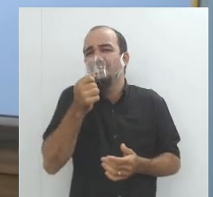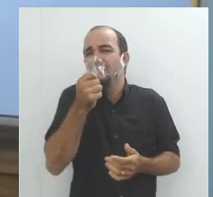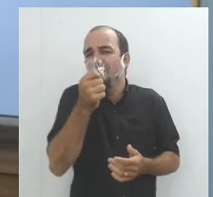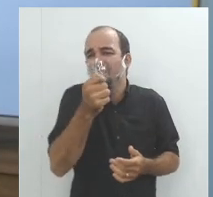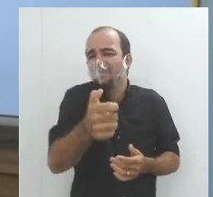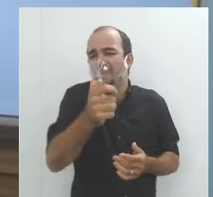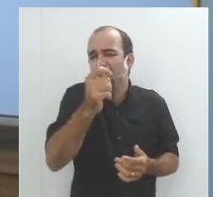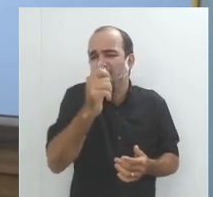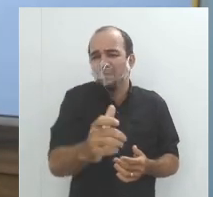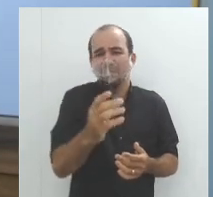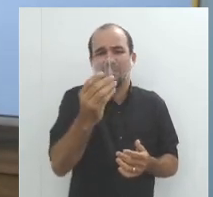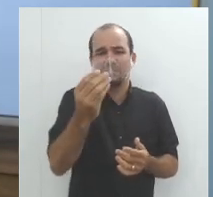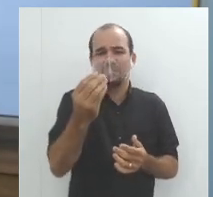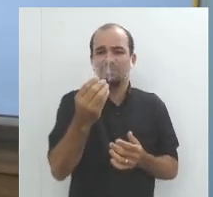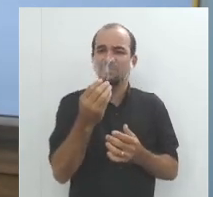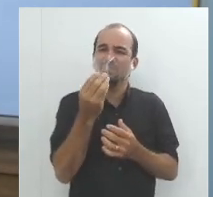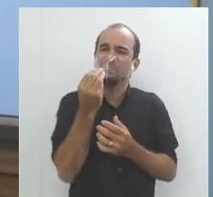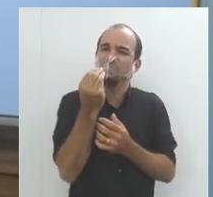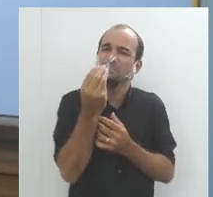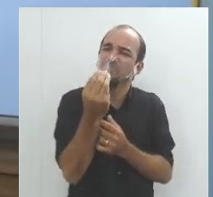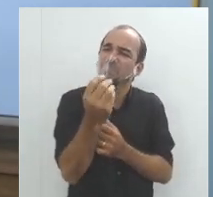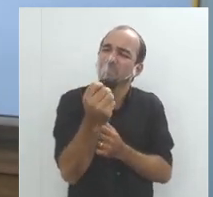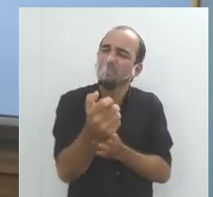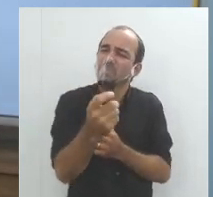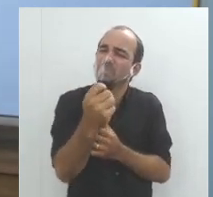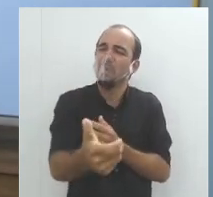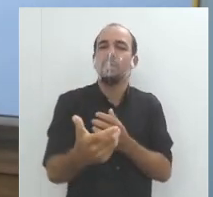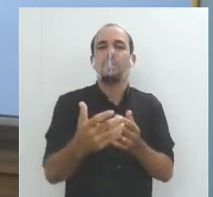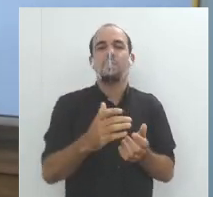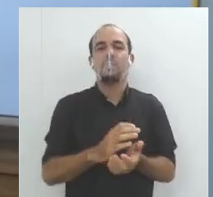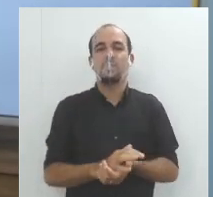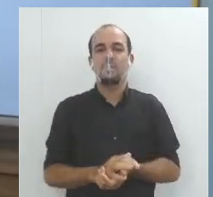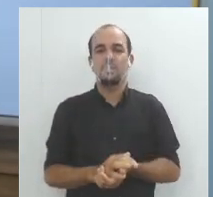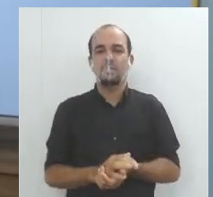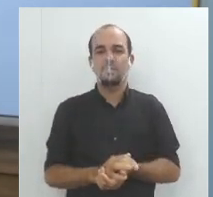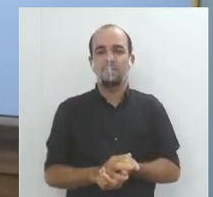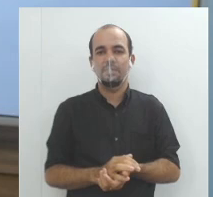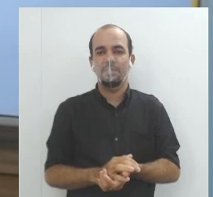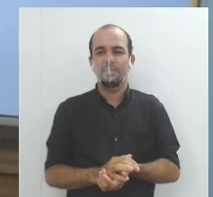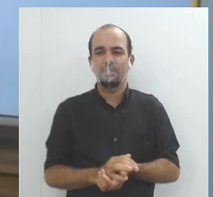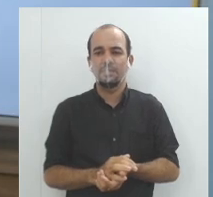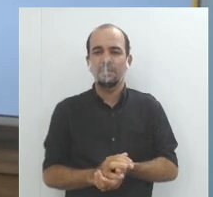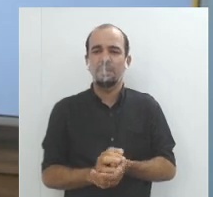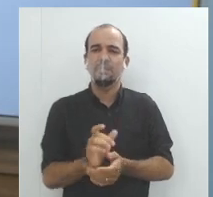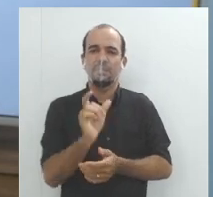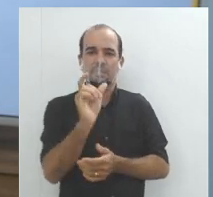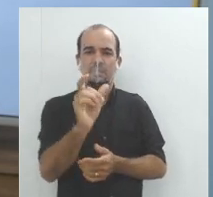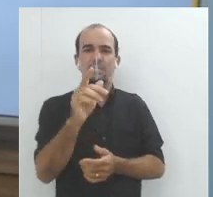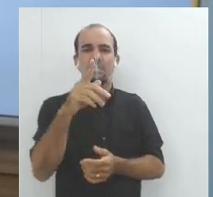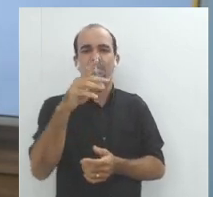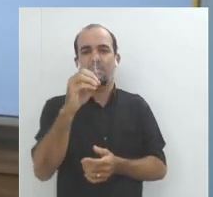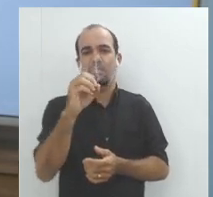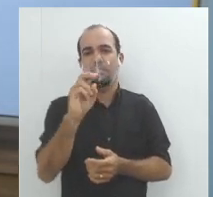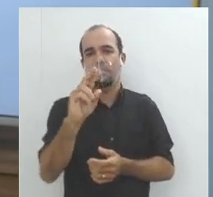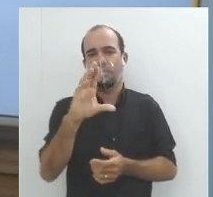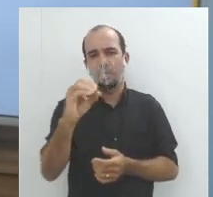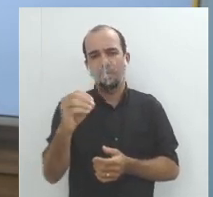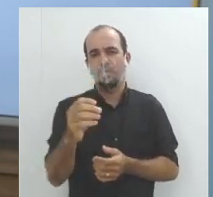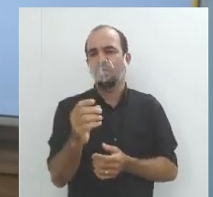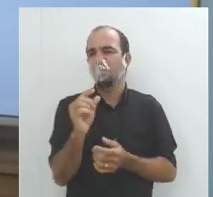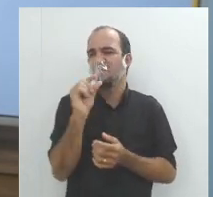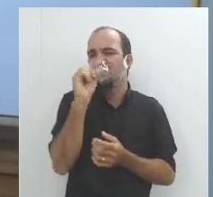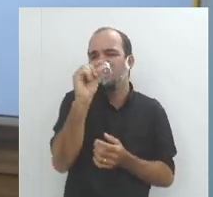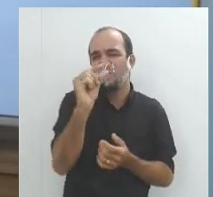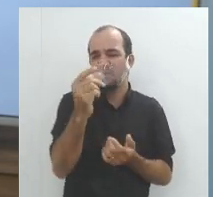Essa palavra pouquinho nós usamos cotidianamente, né? Para nos referirmos a algo